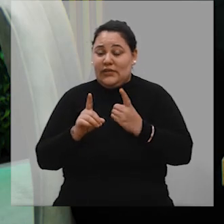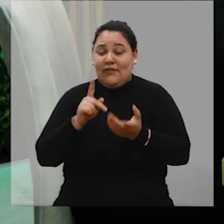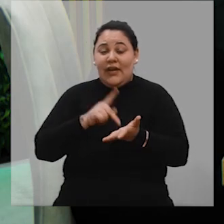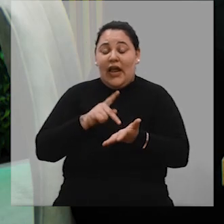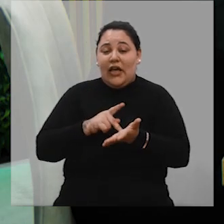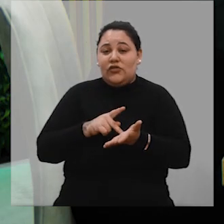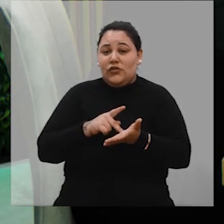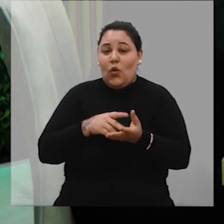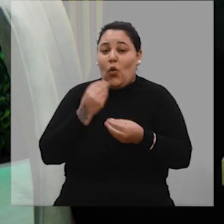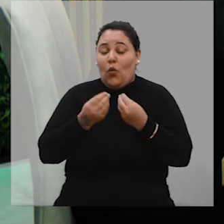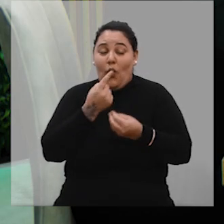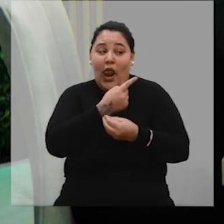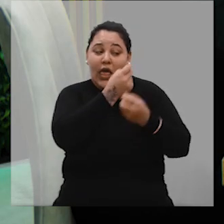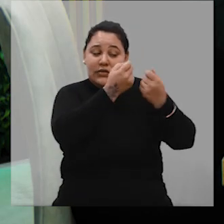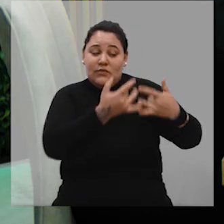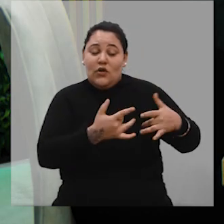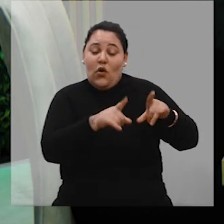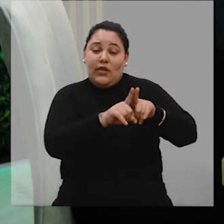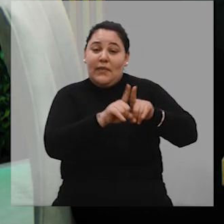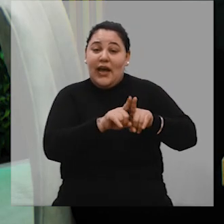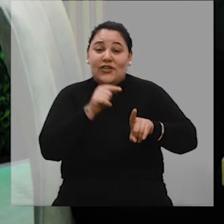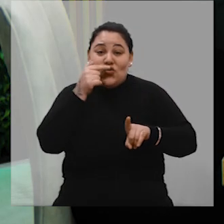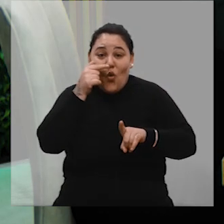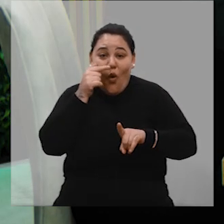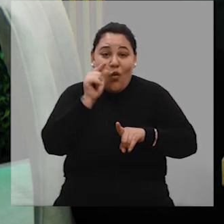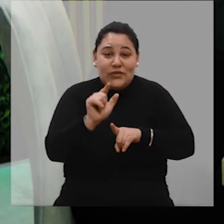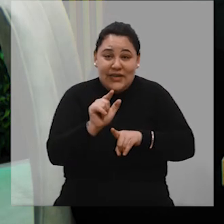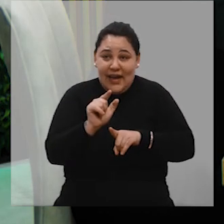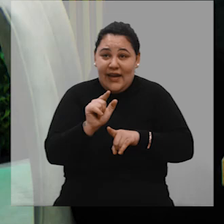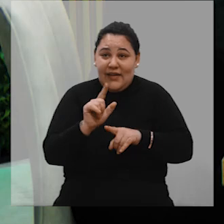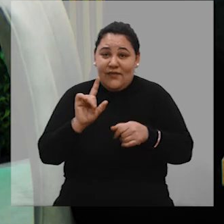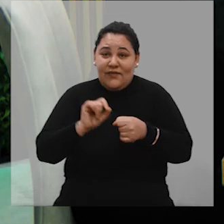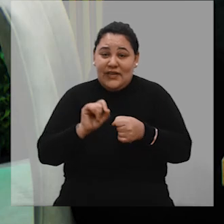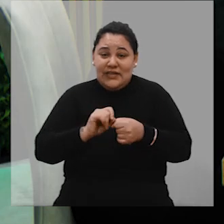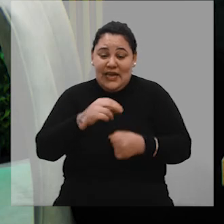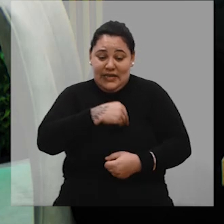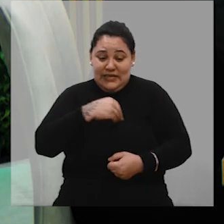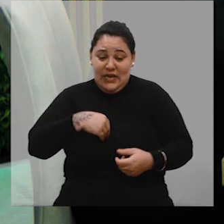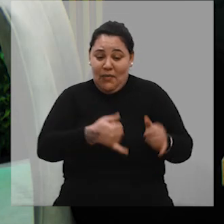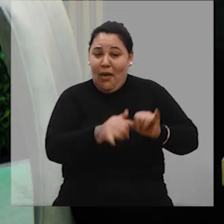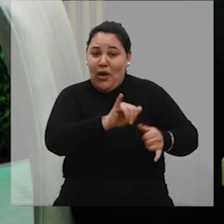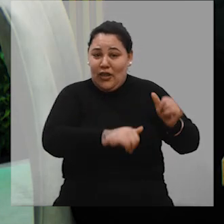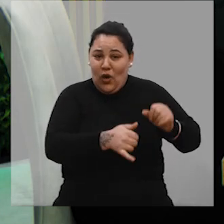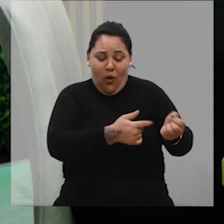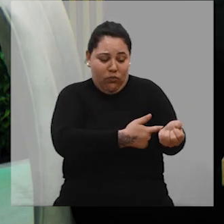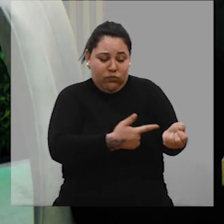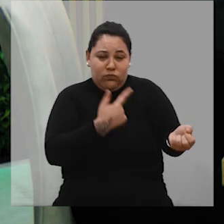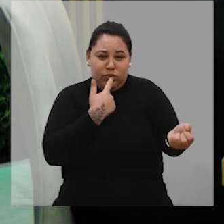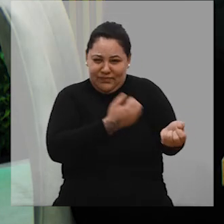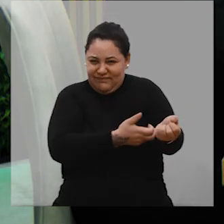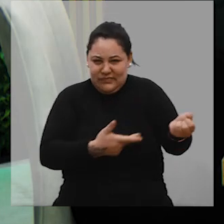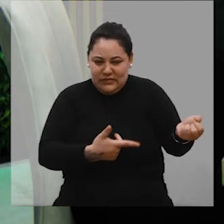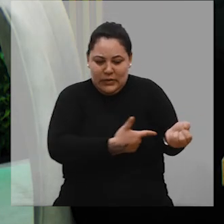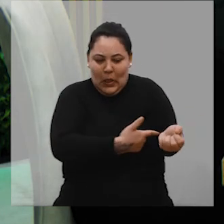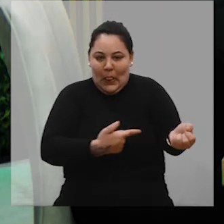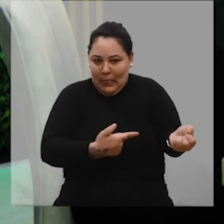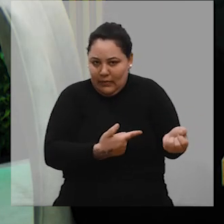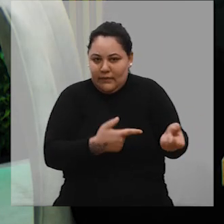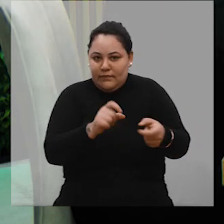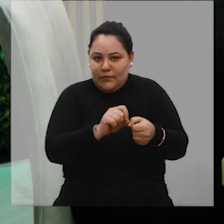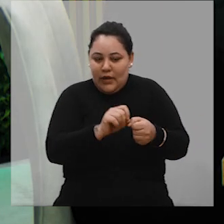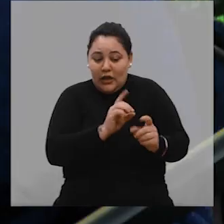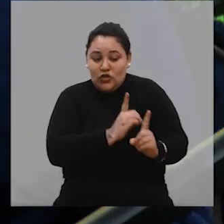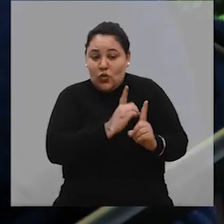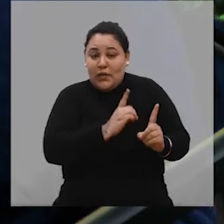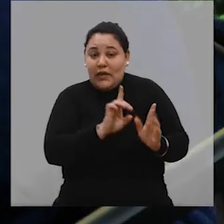né? Como a Leonora comentou, a gente consegue, através de sorologias, de exames laboratoriais, fazer o diagnóstico das virais.